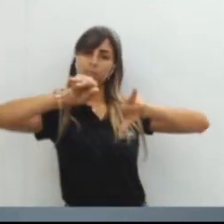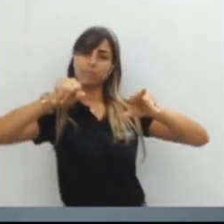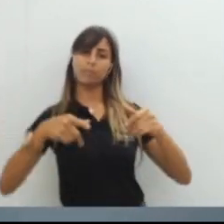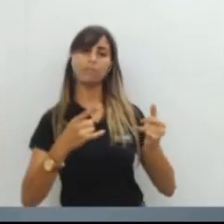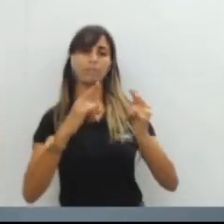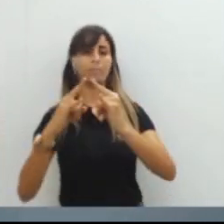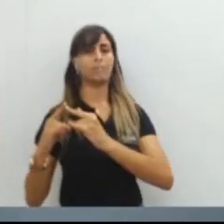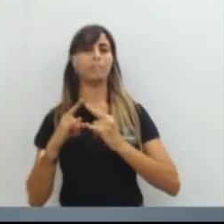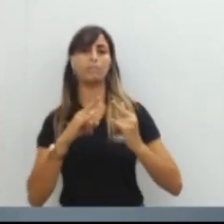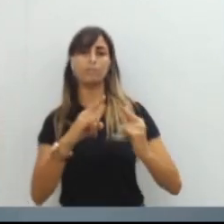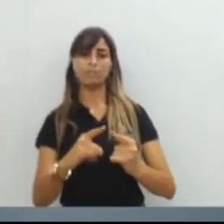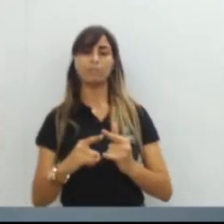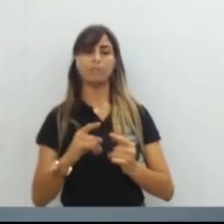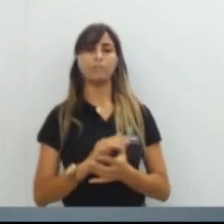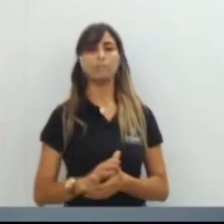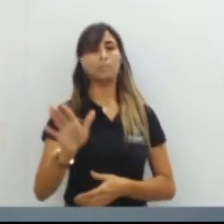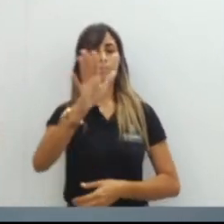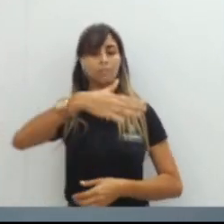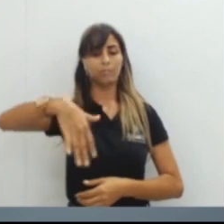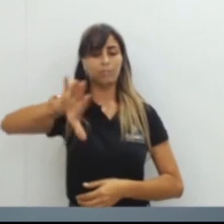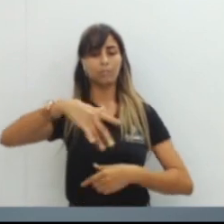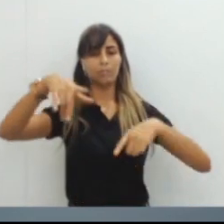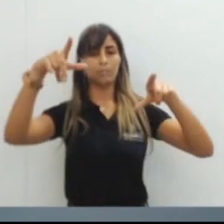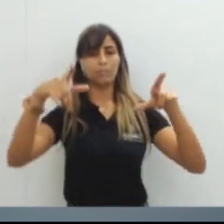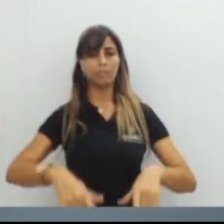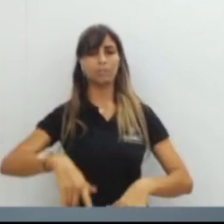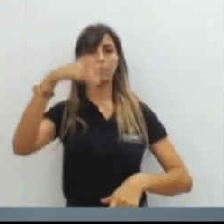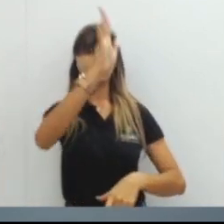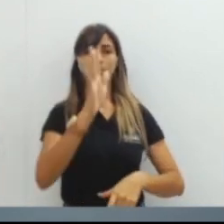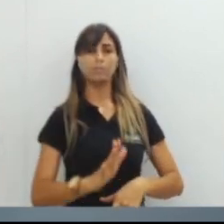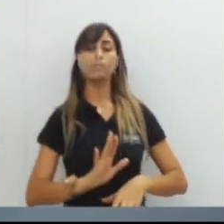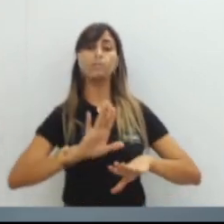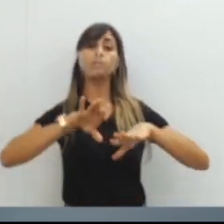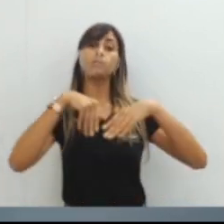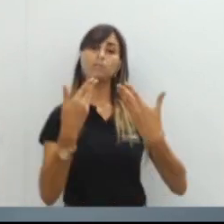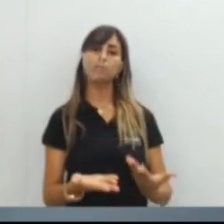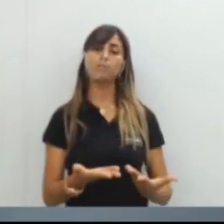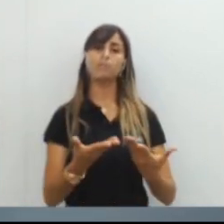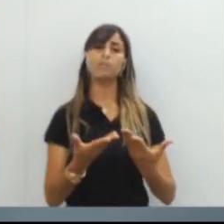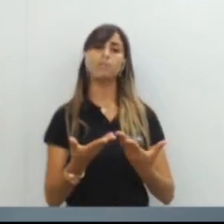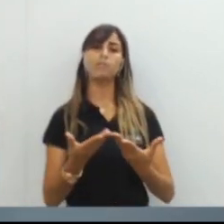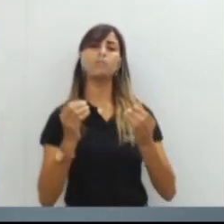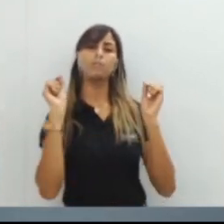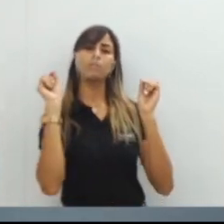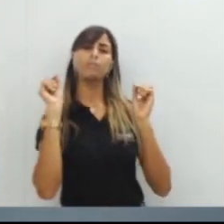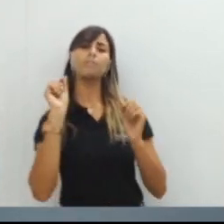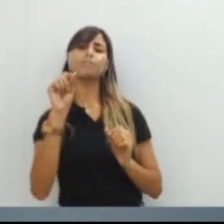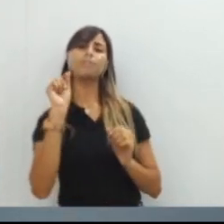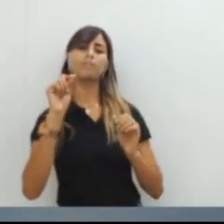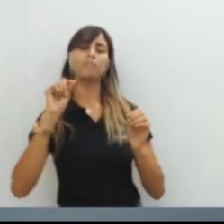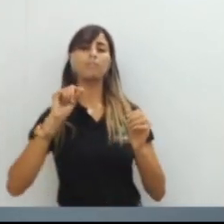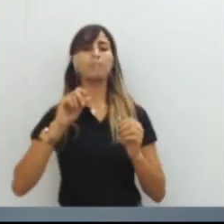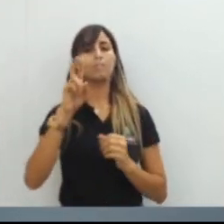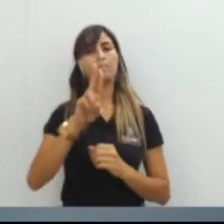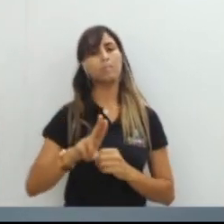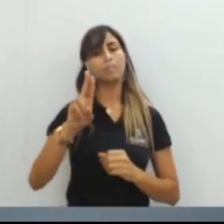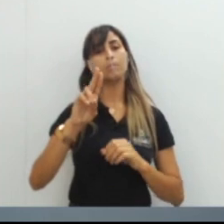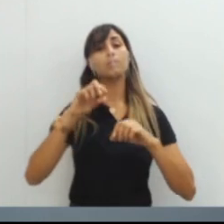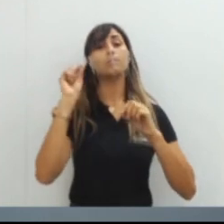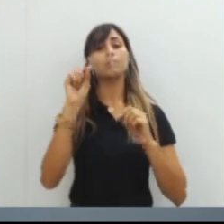unidades de conservação no território brasileiro. E qual é a finalidade dessas unidades de conservação? Para que elas servem?